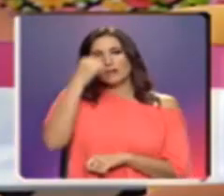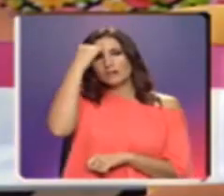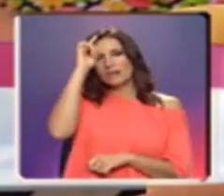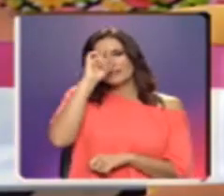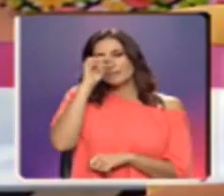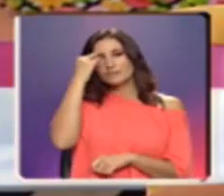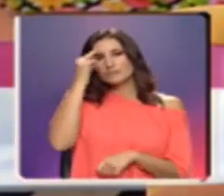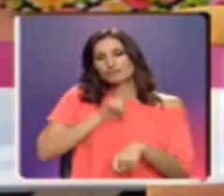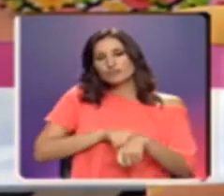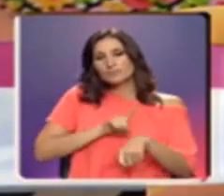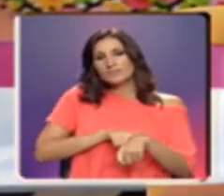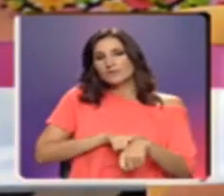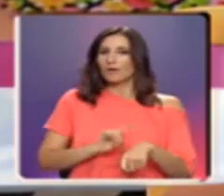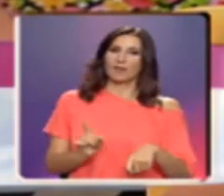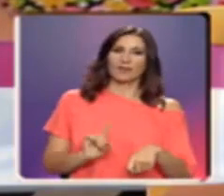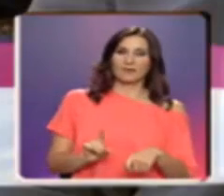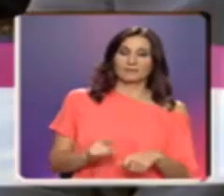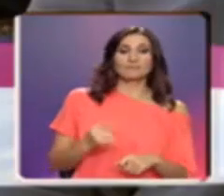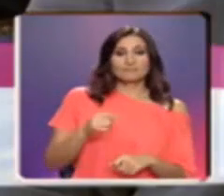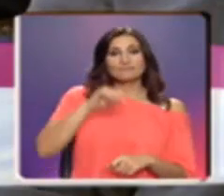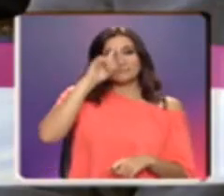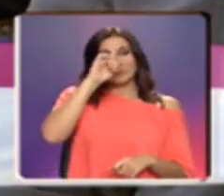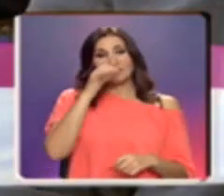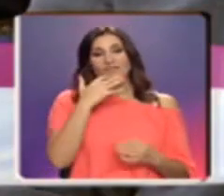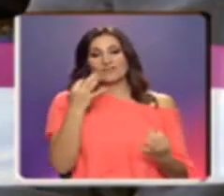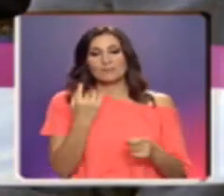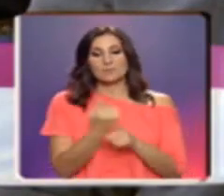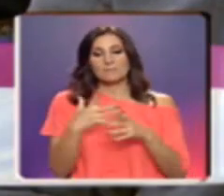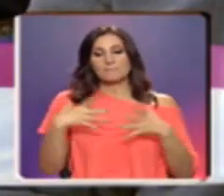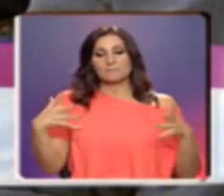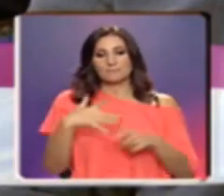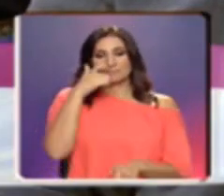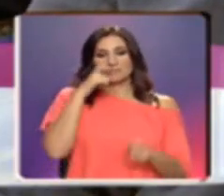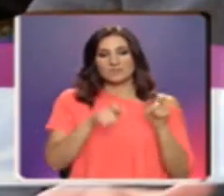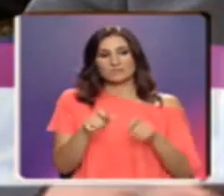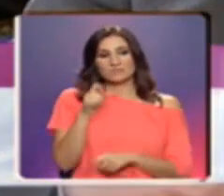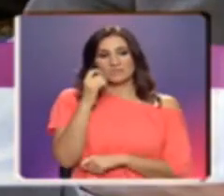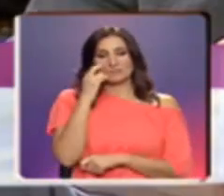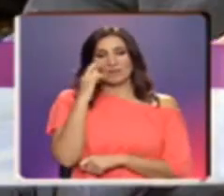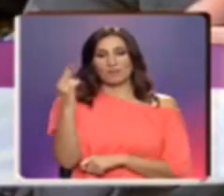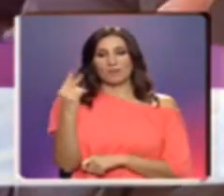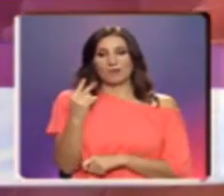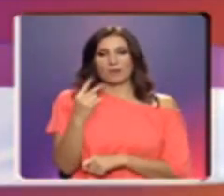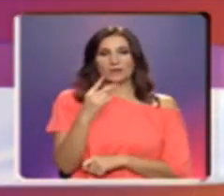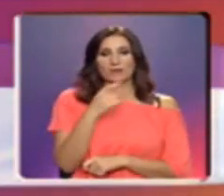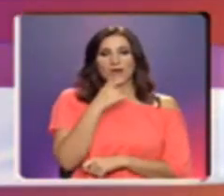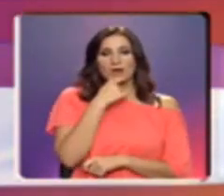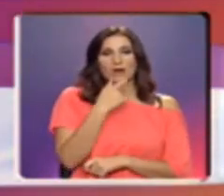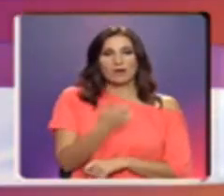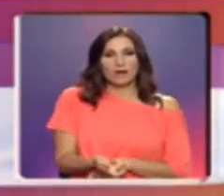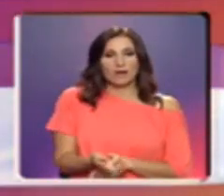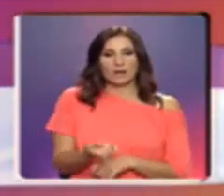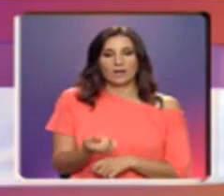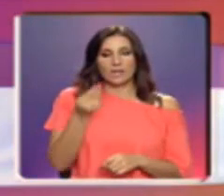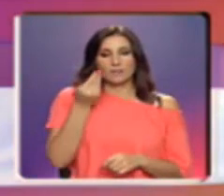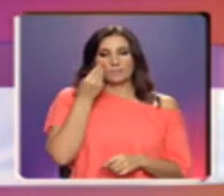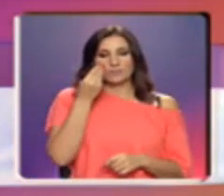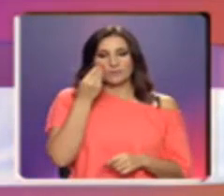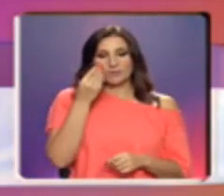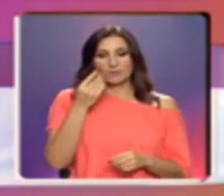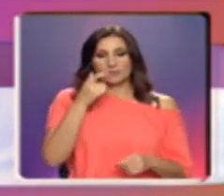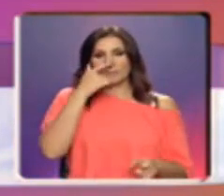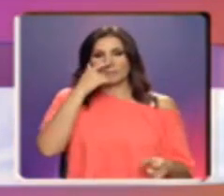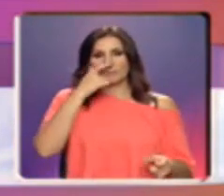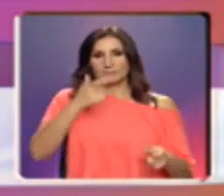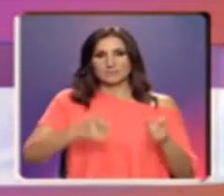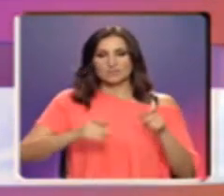esse momento na sua memória? Tenho presente por isto, porque é engraçado, porque a maior parte das pessoas olham e ficam fascinadas com os